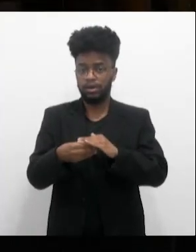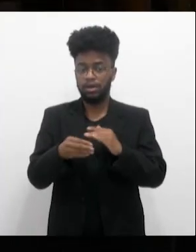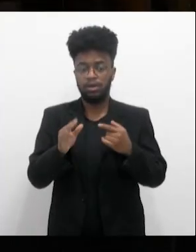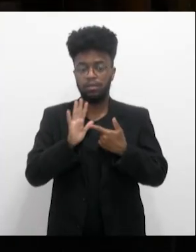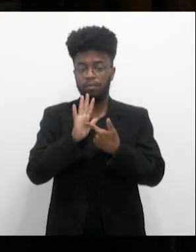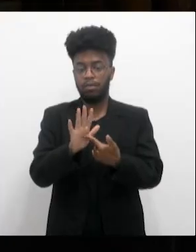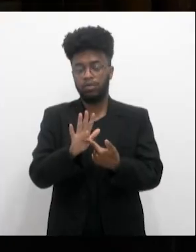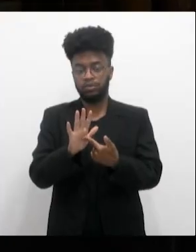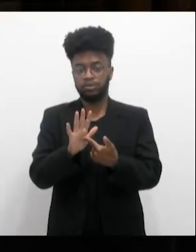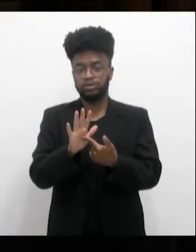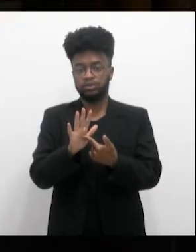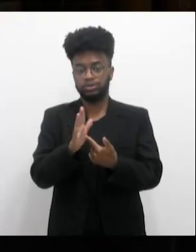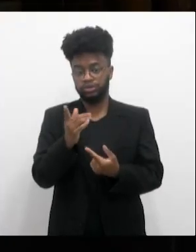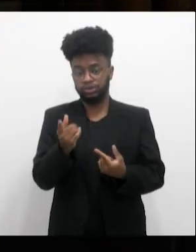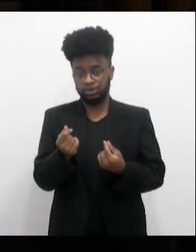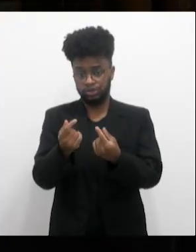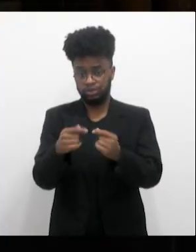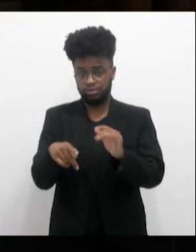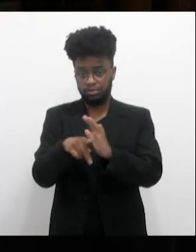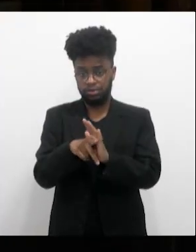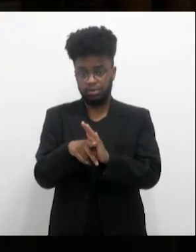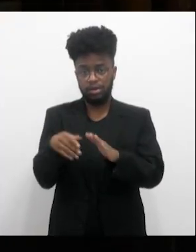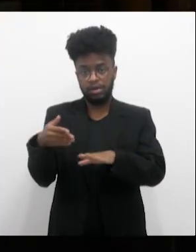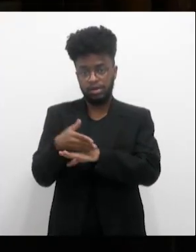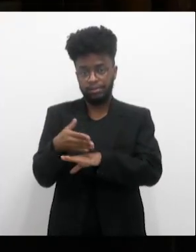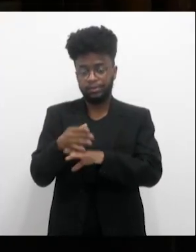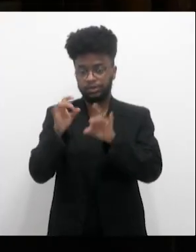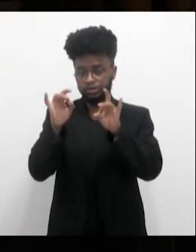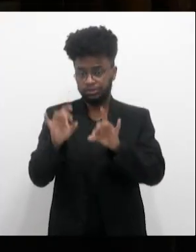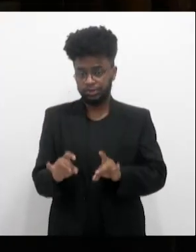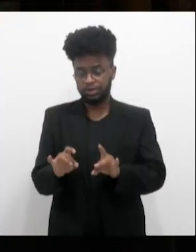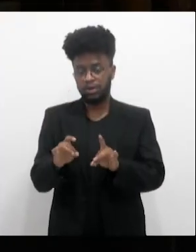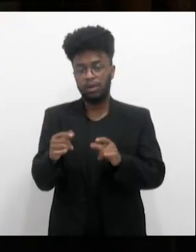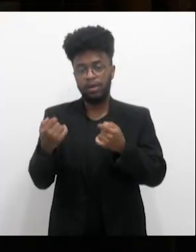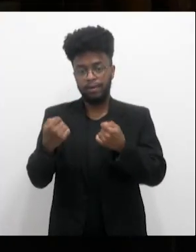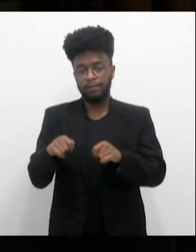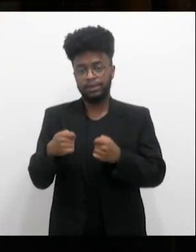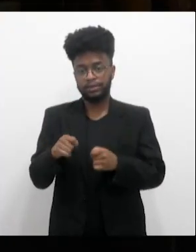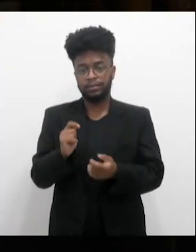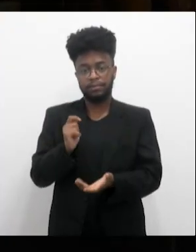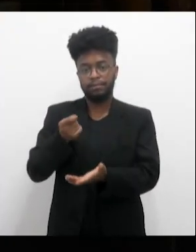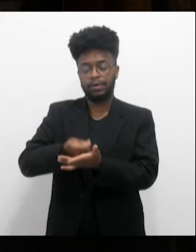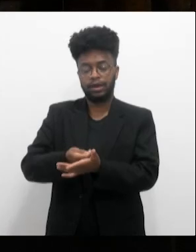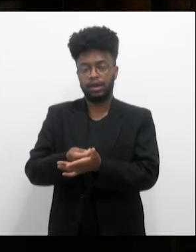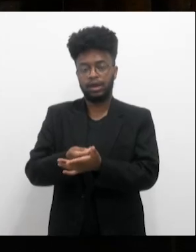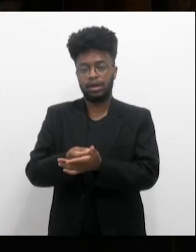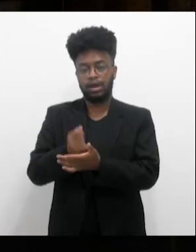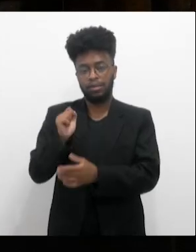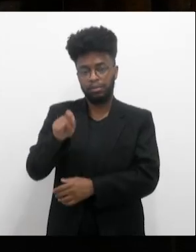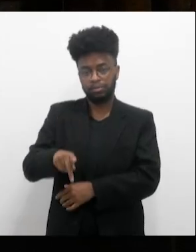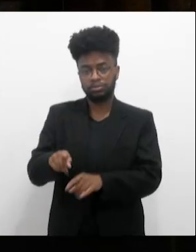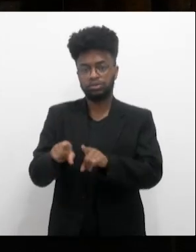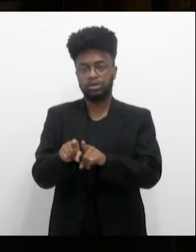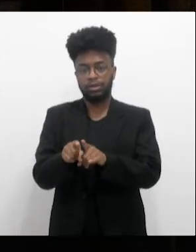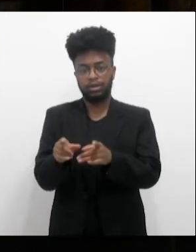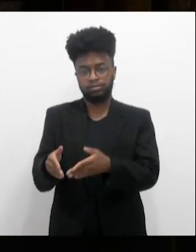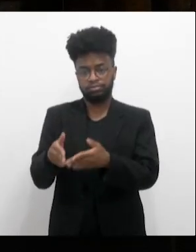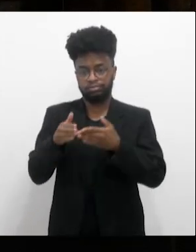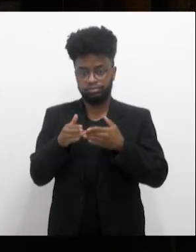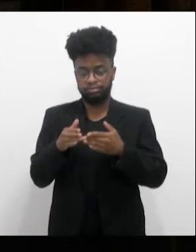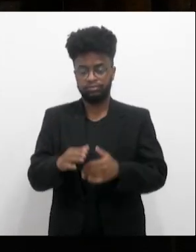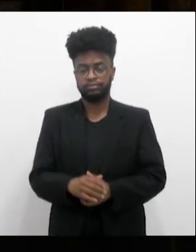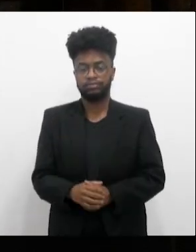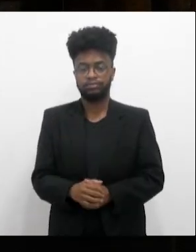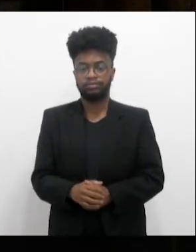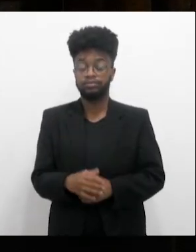define que esse dinheiro dos royalties de participação especial tem que se pagar inativo e pensionista. Então, tem primeiro